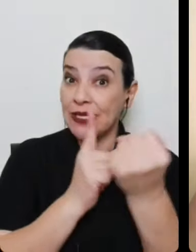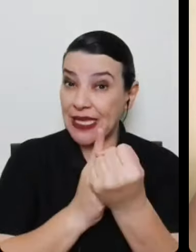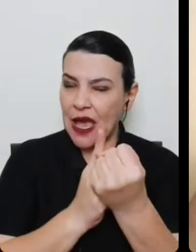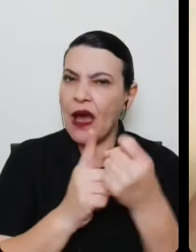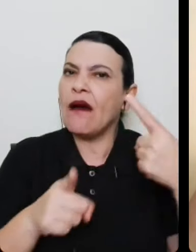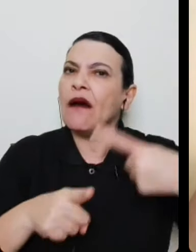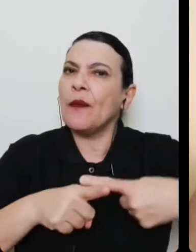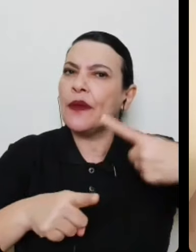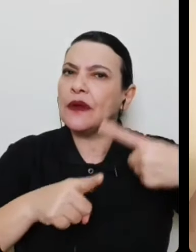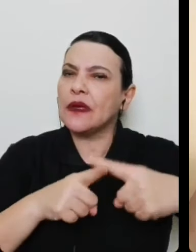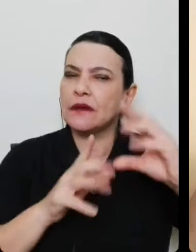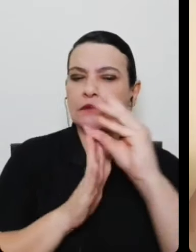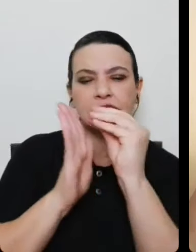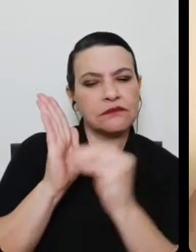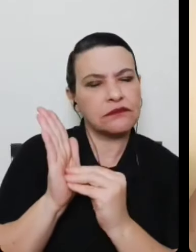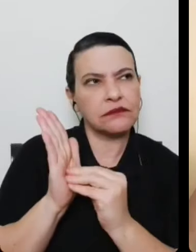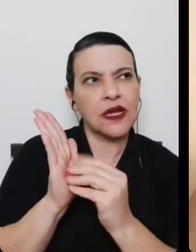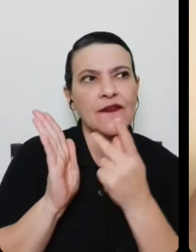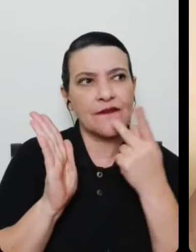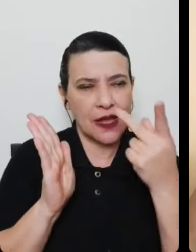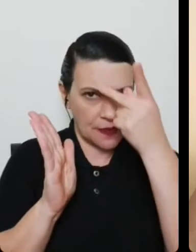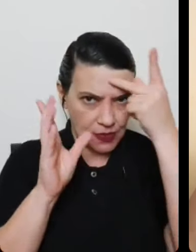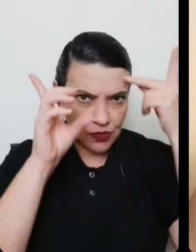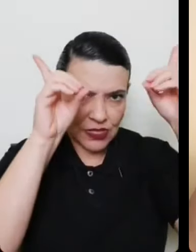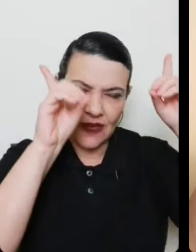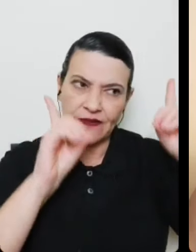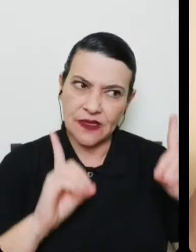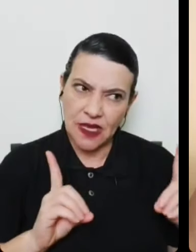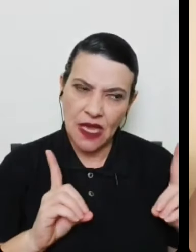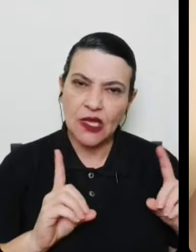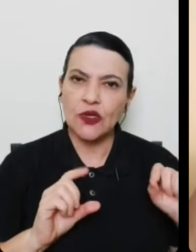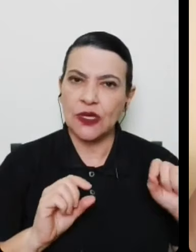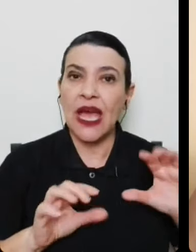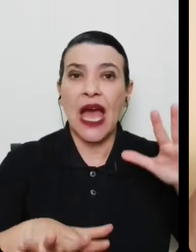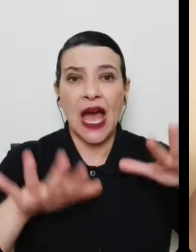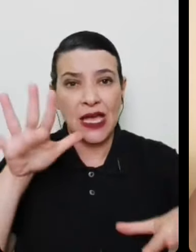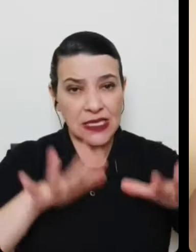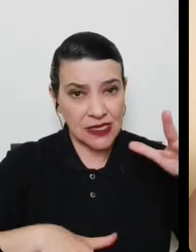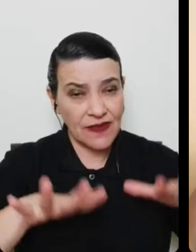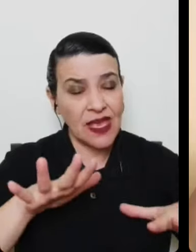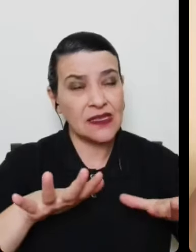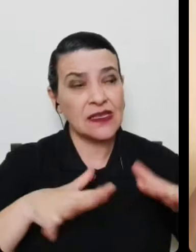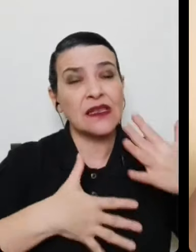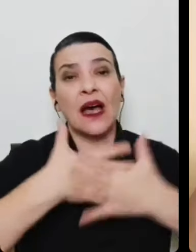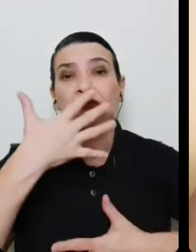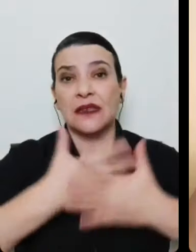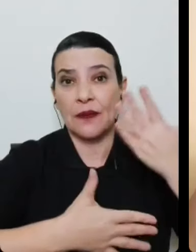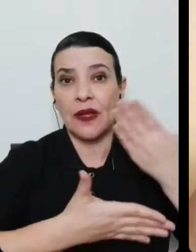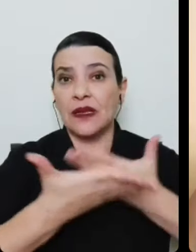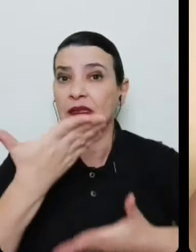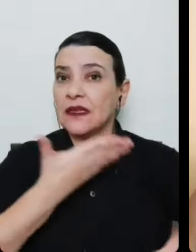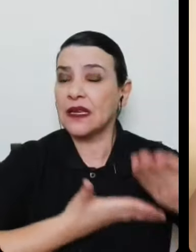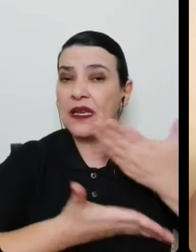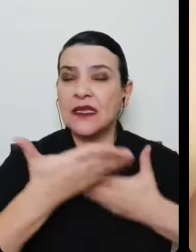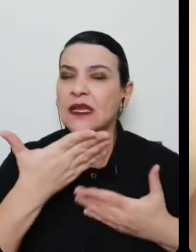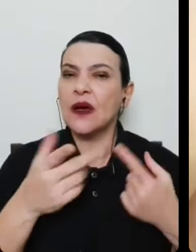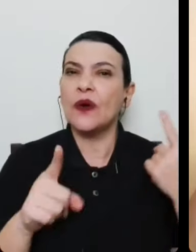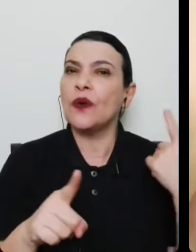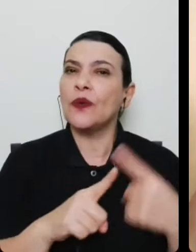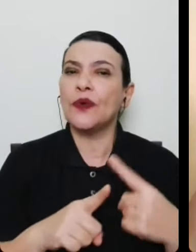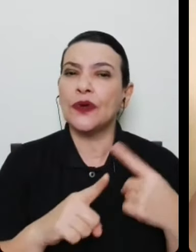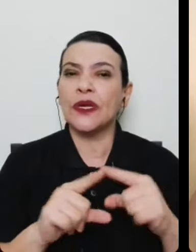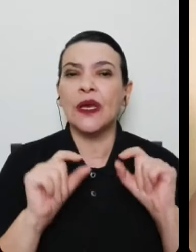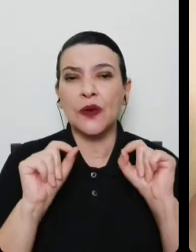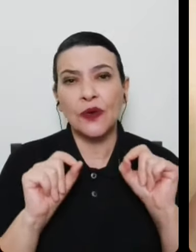a deficiência compromete a interação do indivíduo, levando em consideração